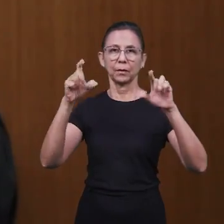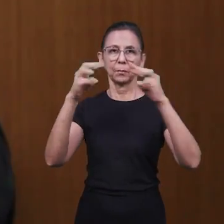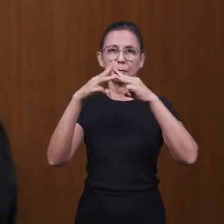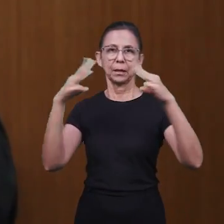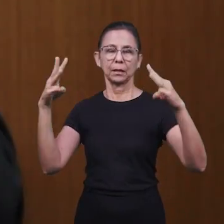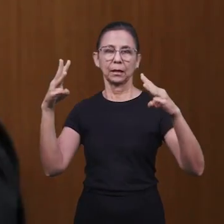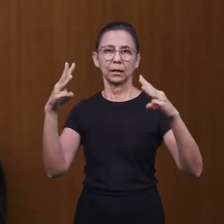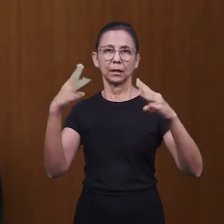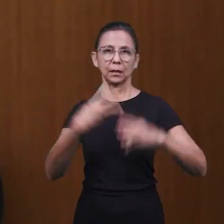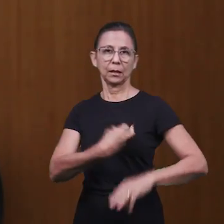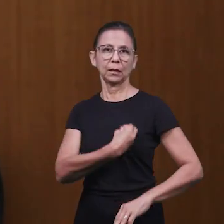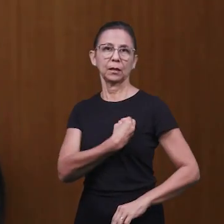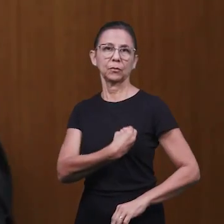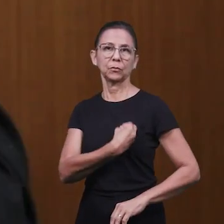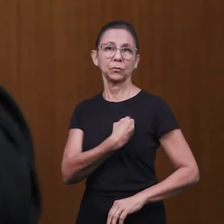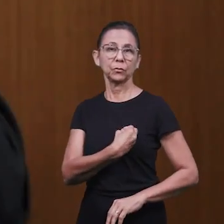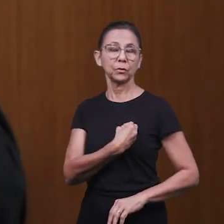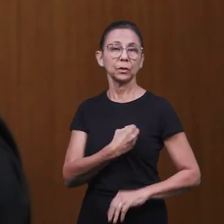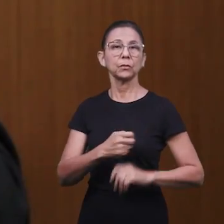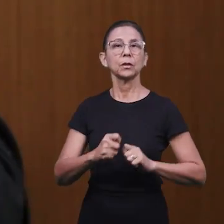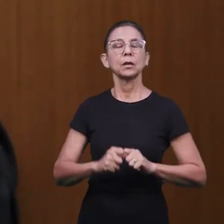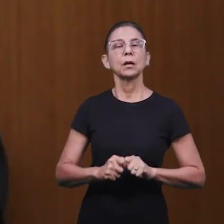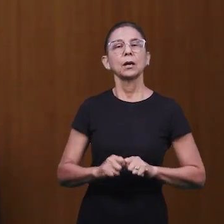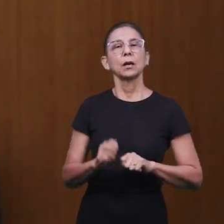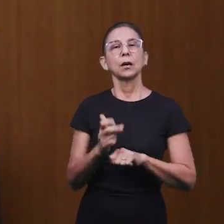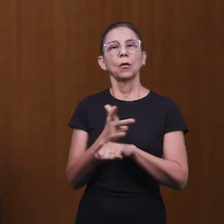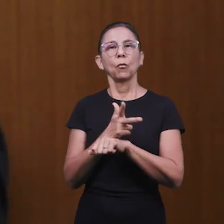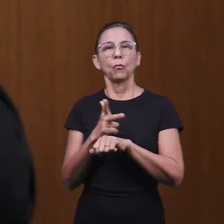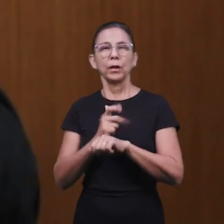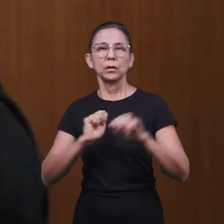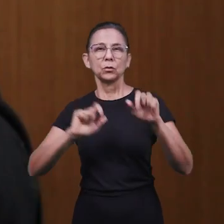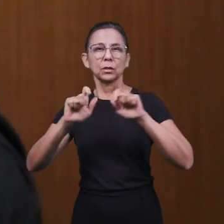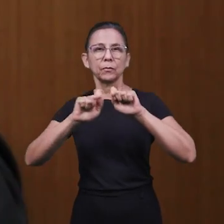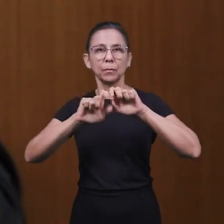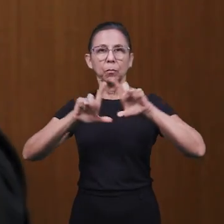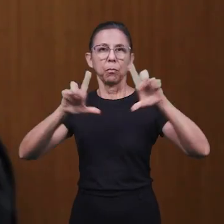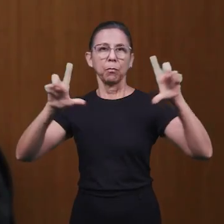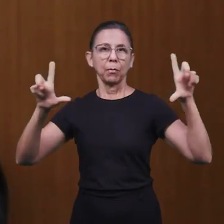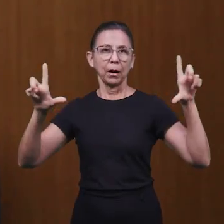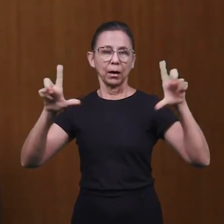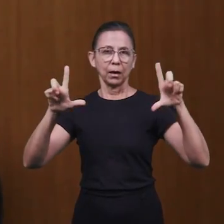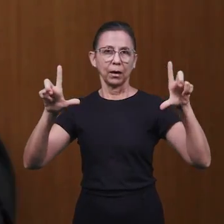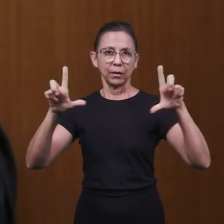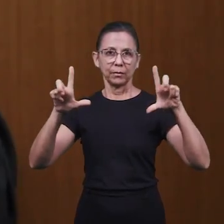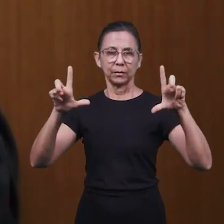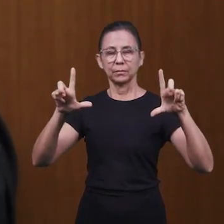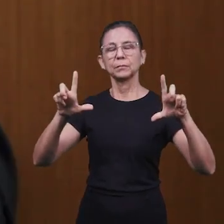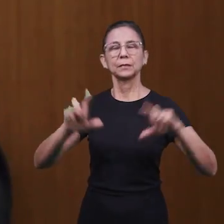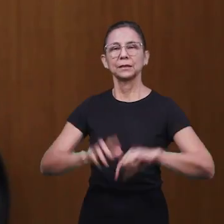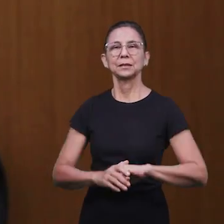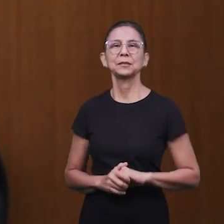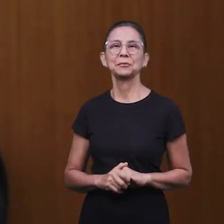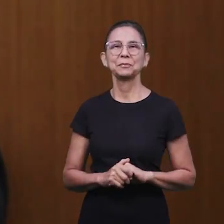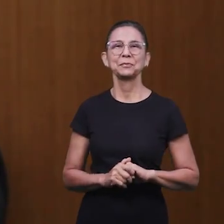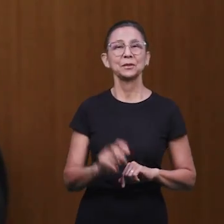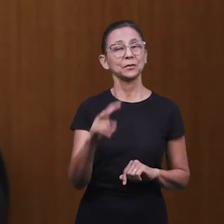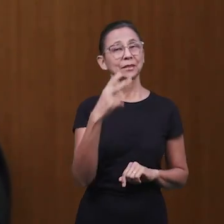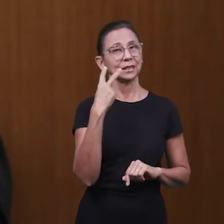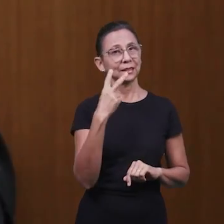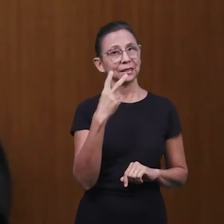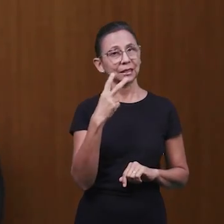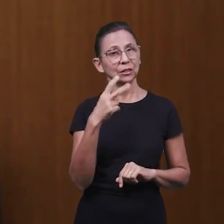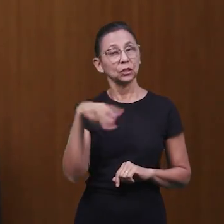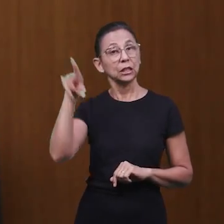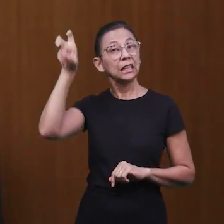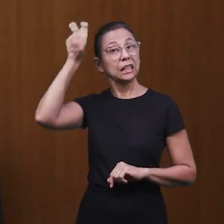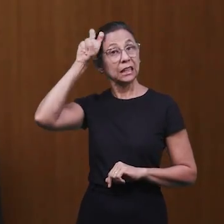vai abrir então o vídeo, né? A parte de televisão, a nossa televisão, a TV Manaim, e você nos assiste então pela TV Manaim